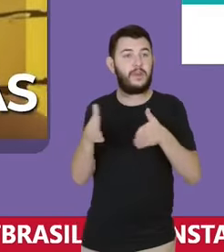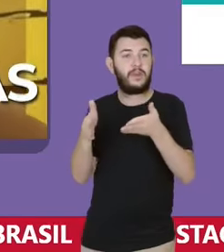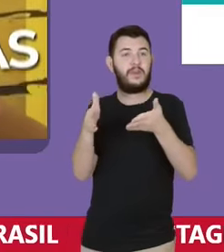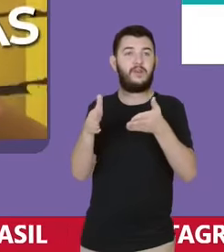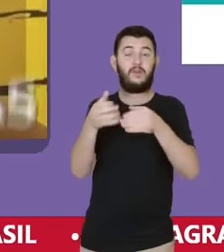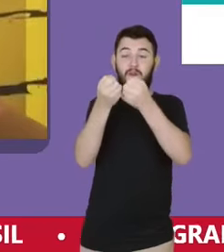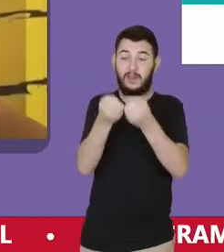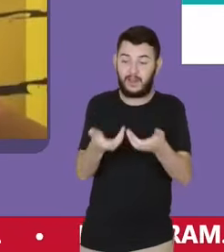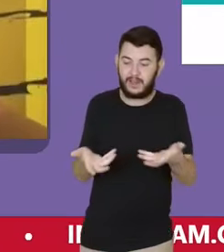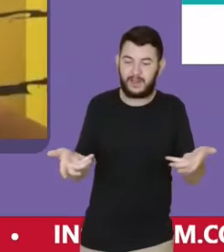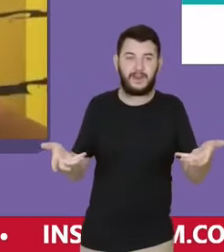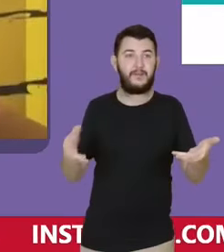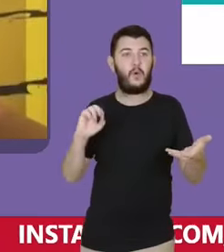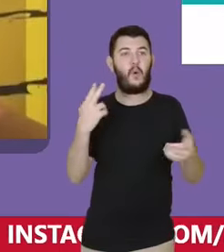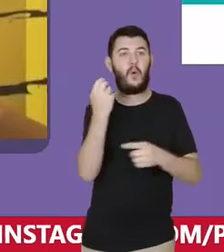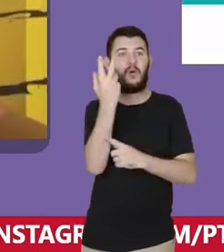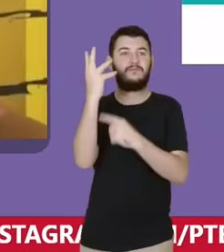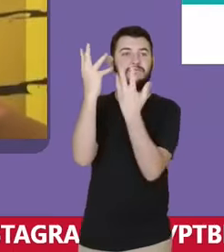da floresta.